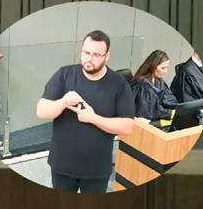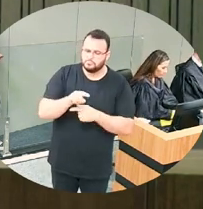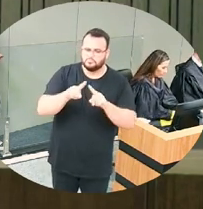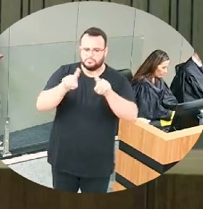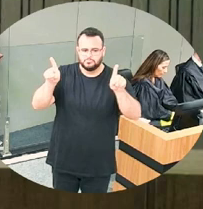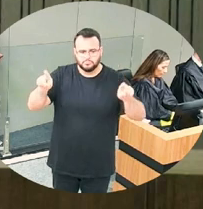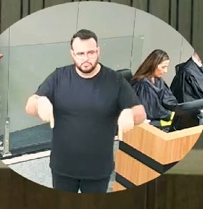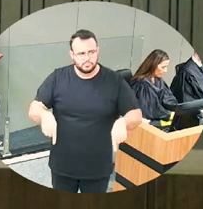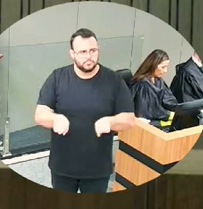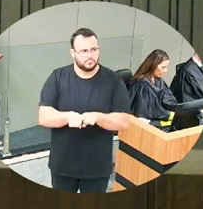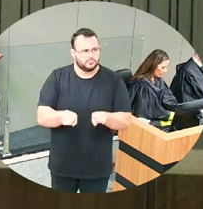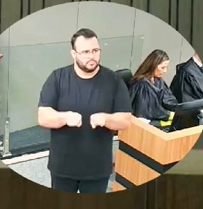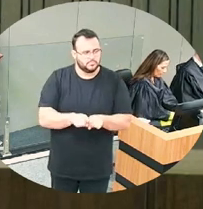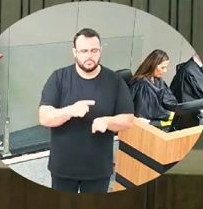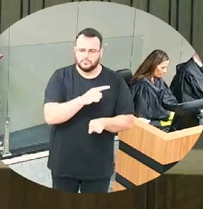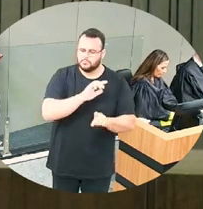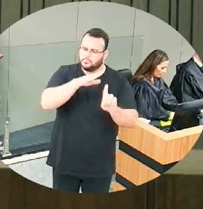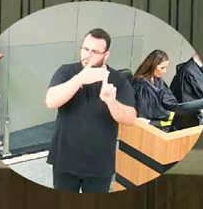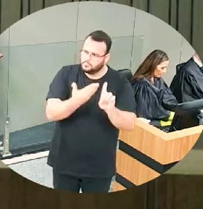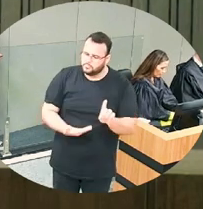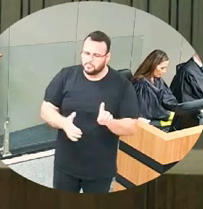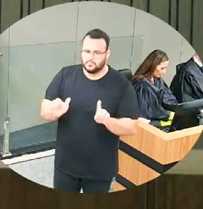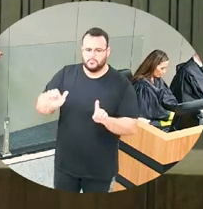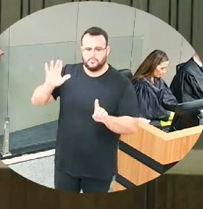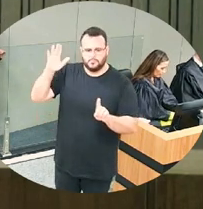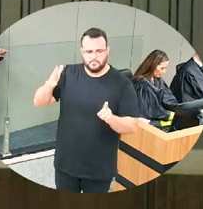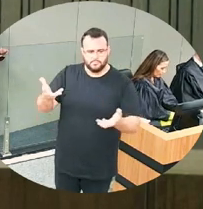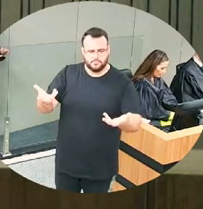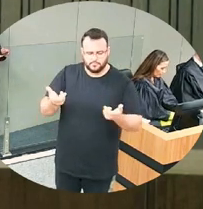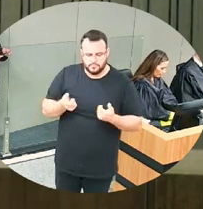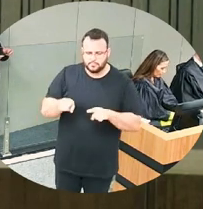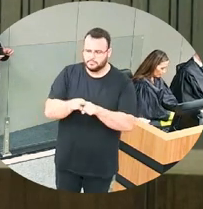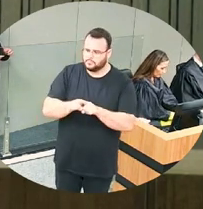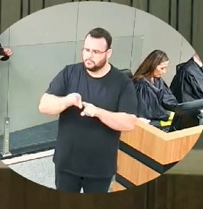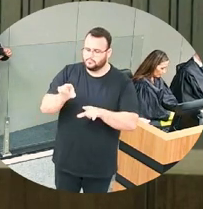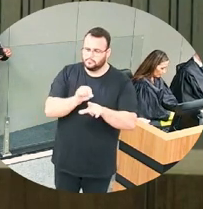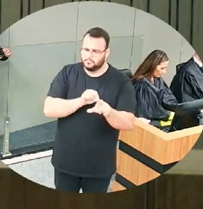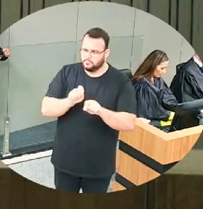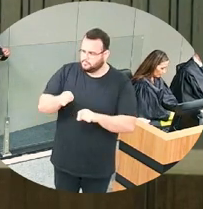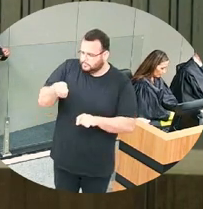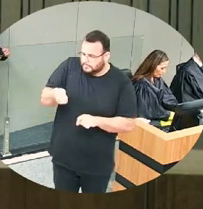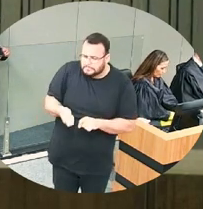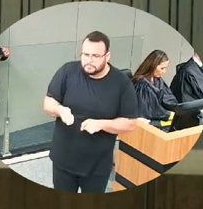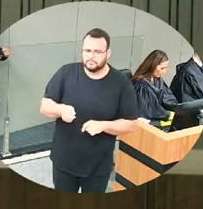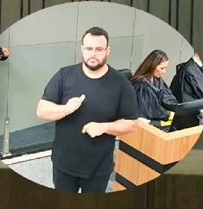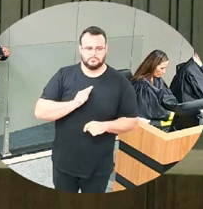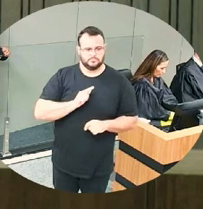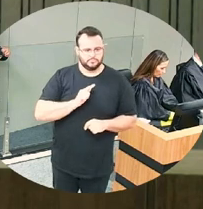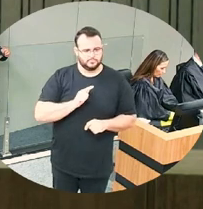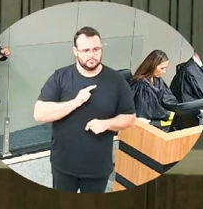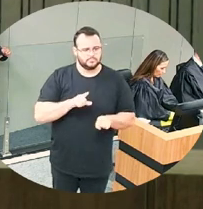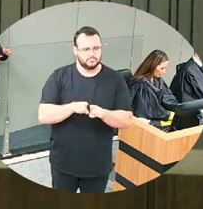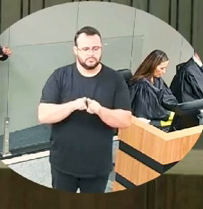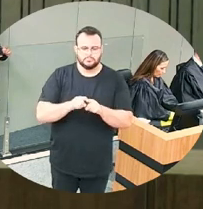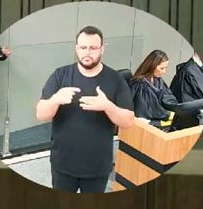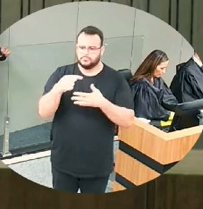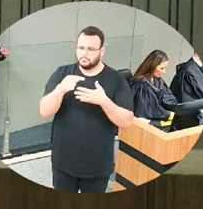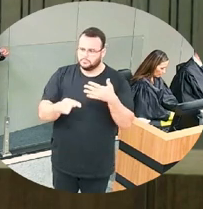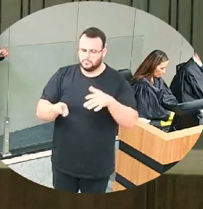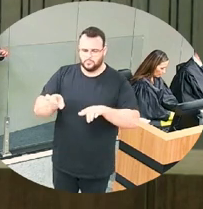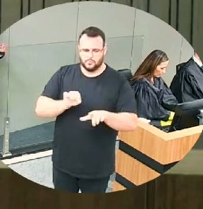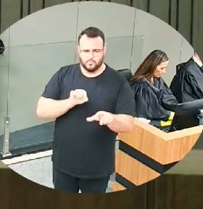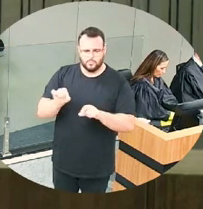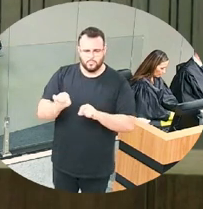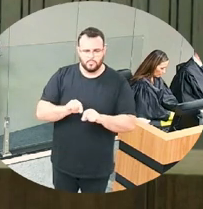servidores a quem rendo minhas homenagens são da mais alta estirpe selecionados em duríssimos certames que determinam a